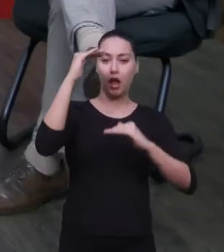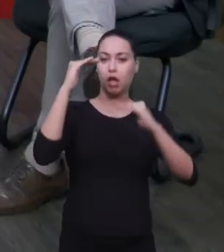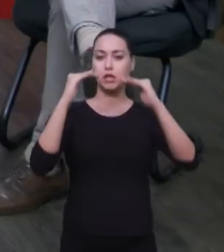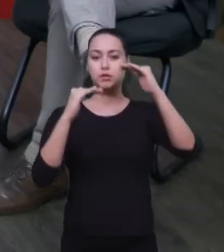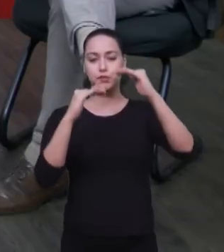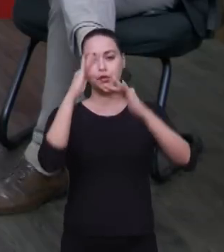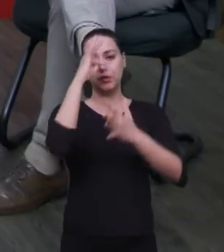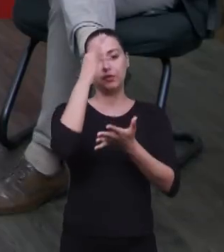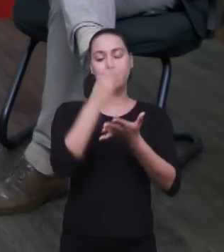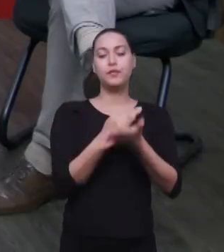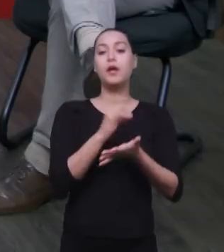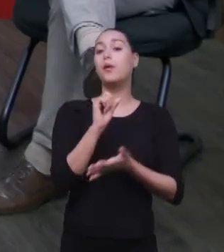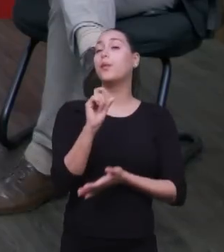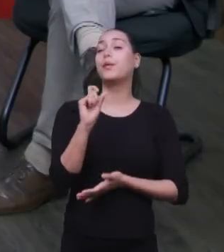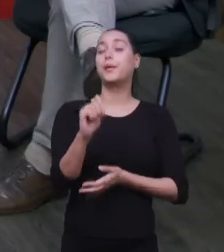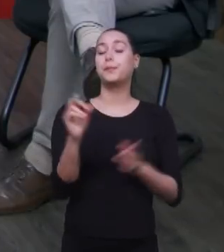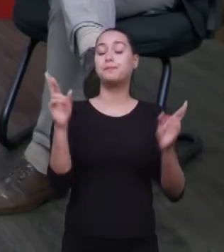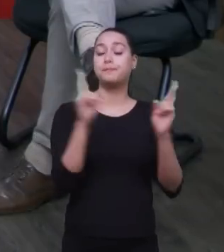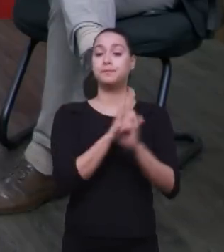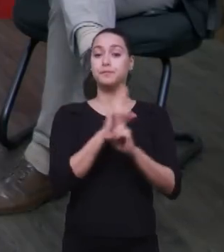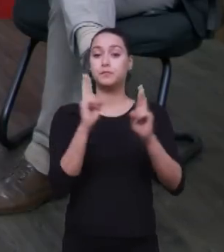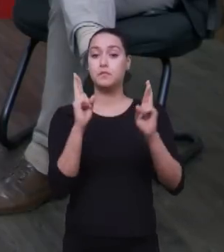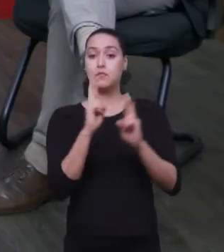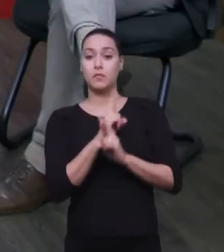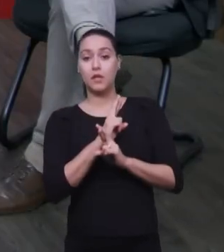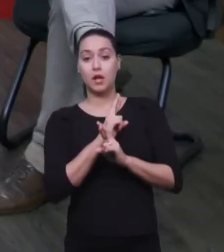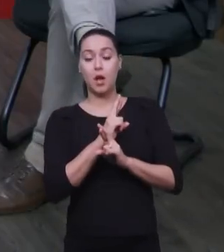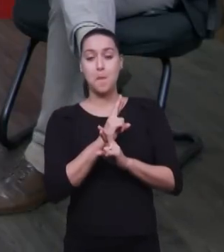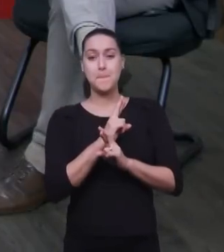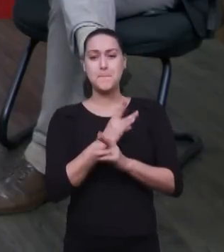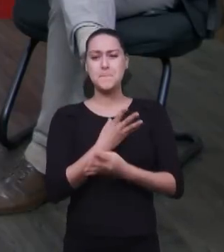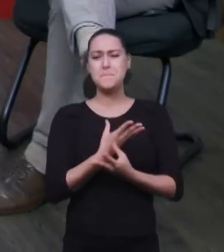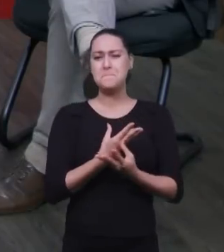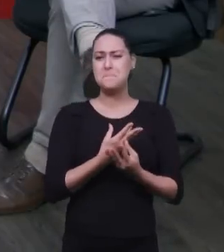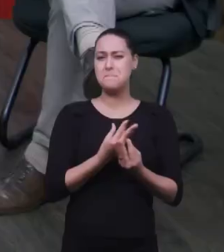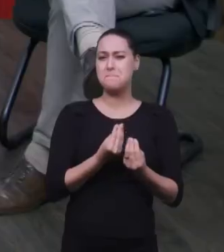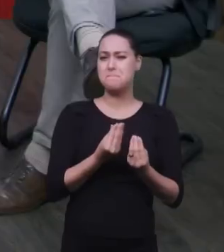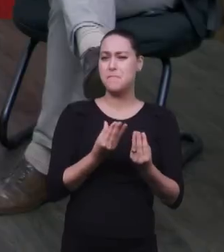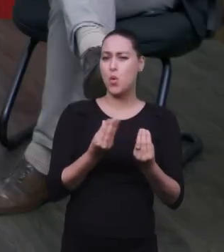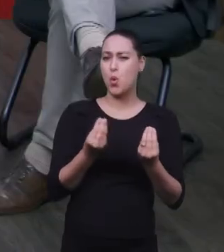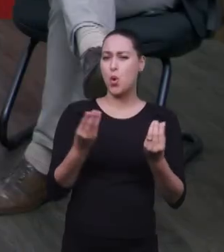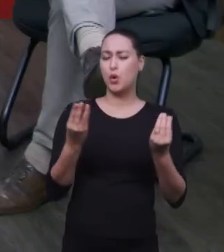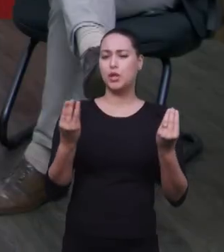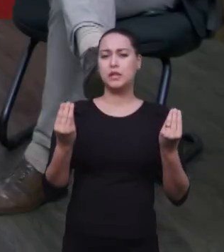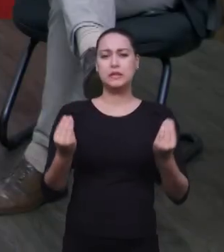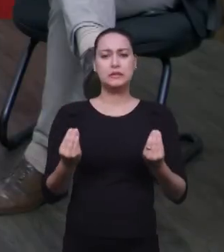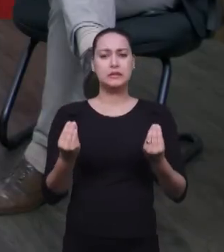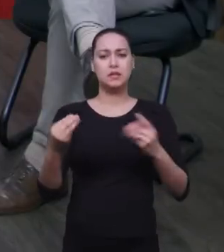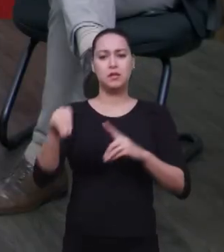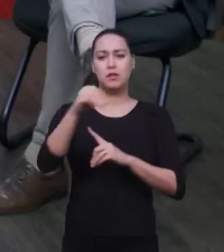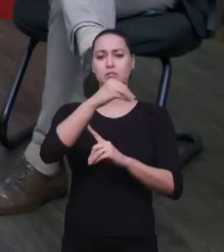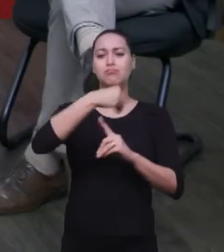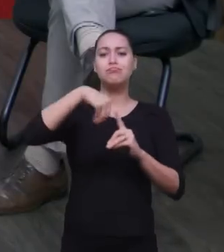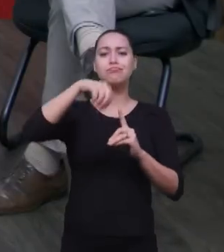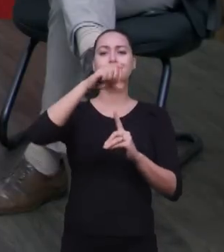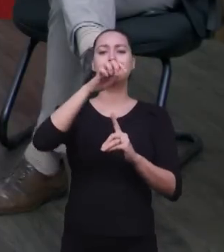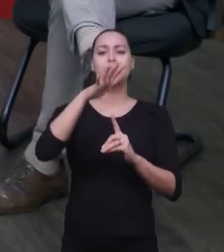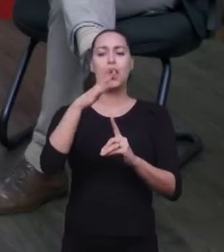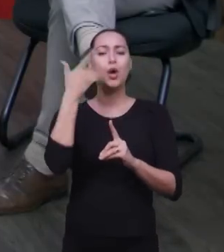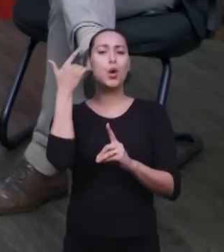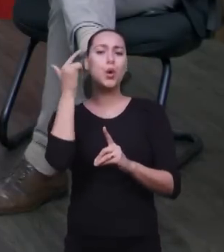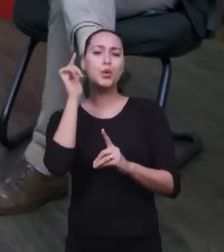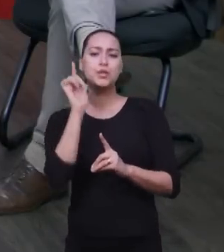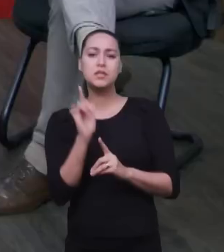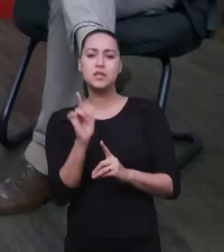fé, está relacionada ao seguinte: nós temos vários recursos que nos auxiliam a